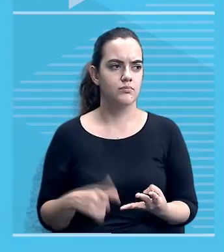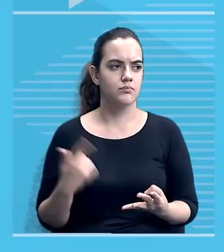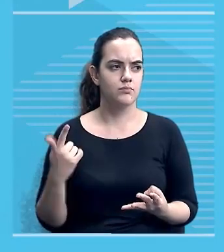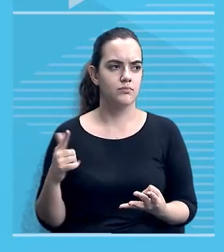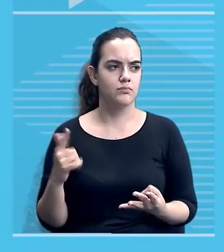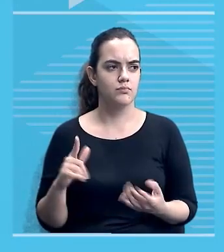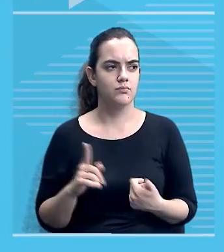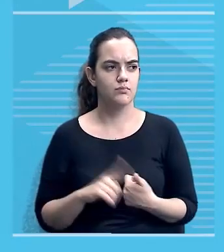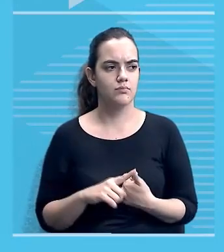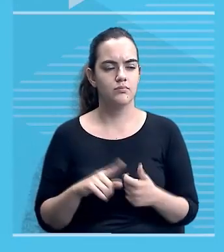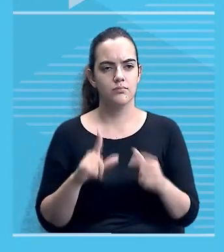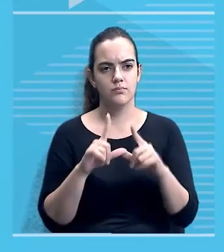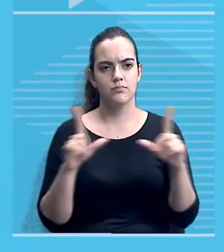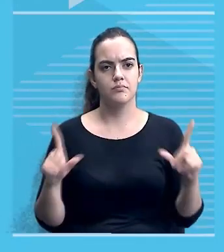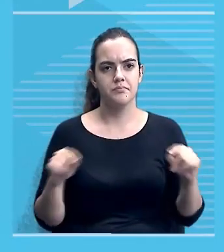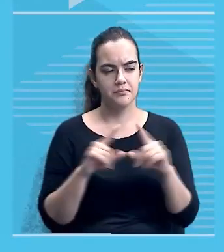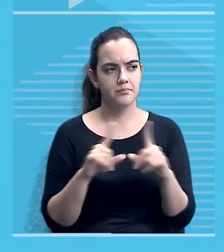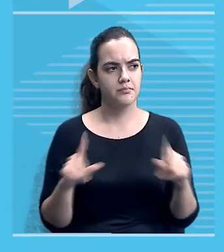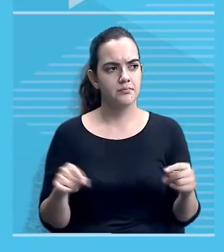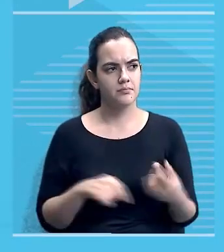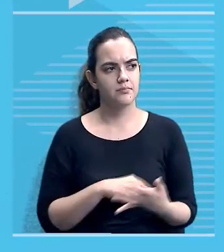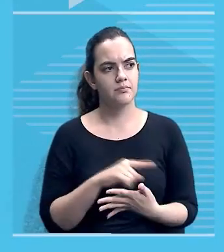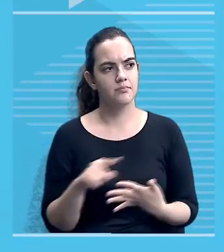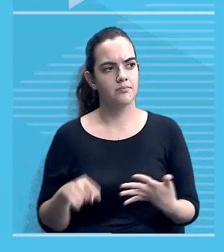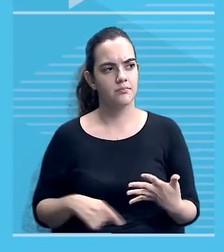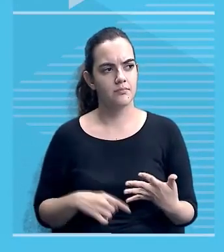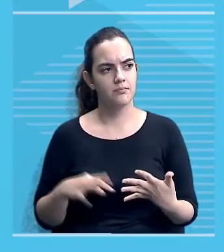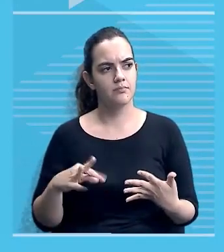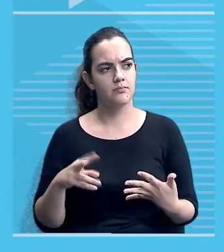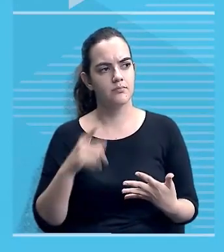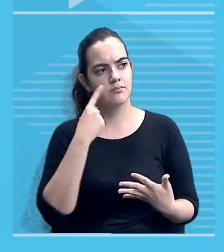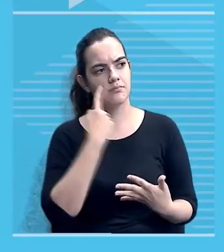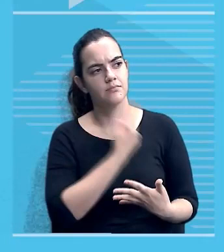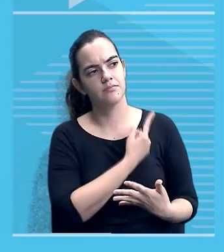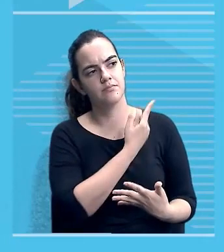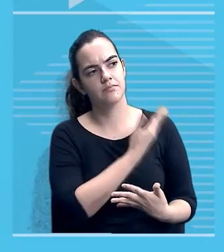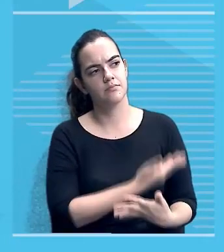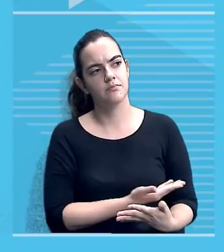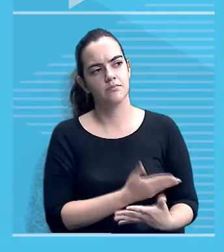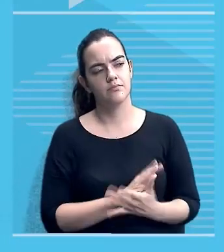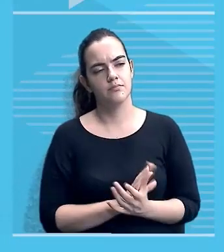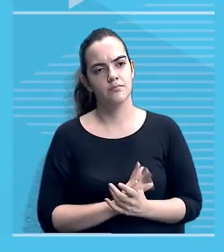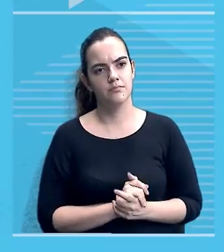nossa capital federal é outro exemplo de cidade planejada Ok tranquilo